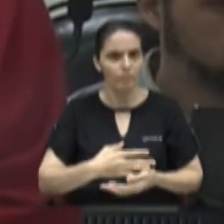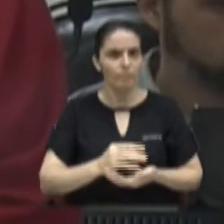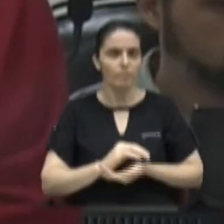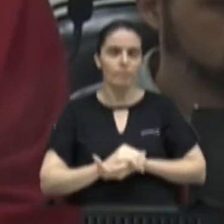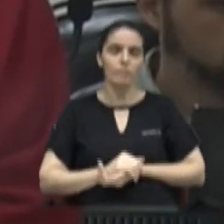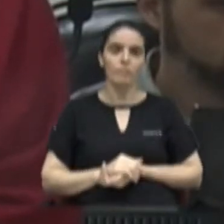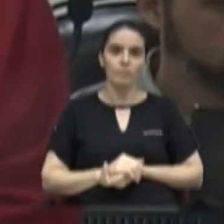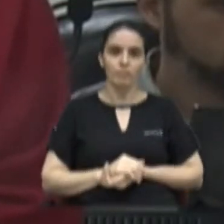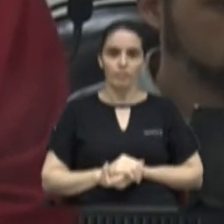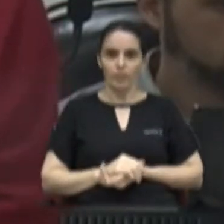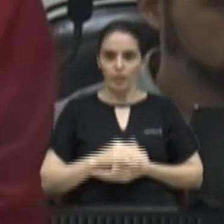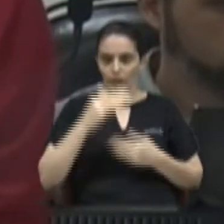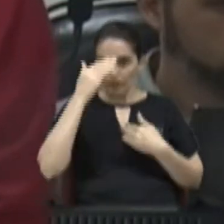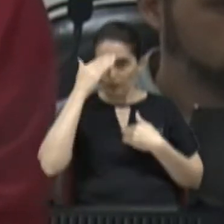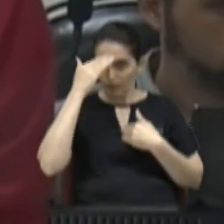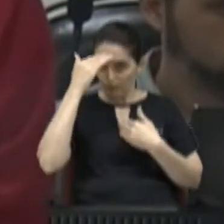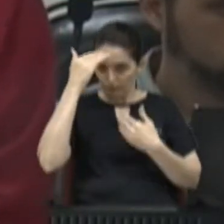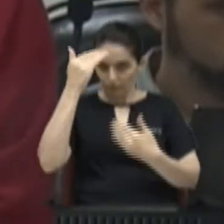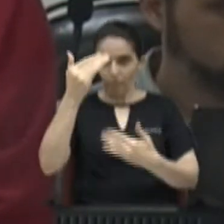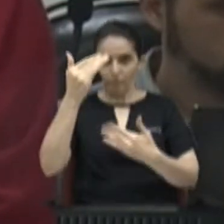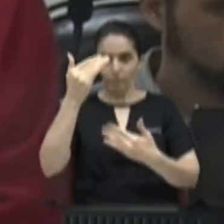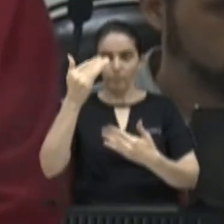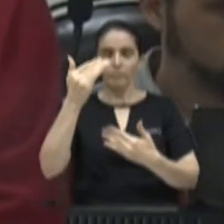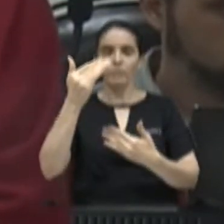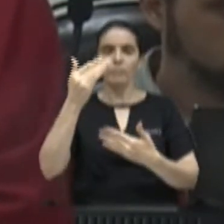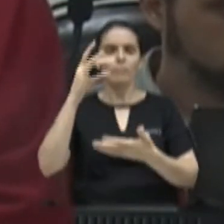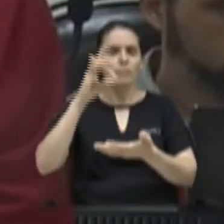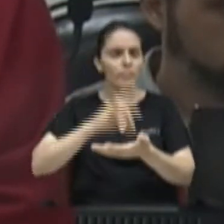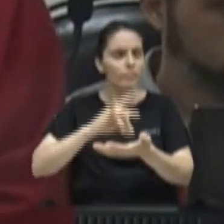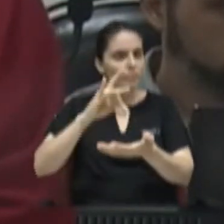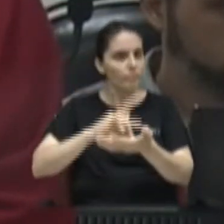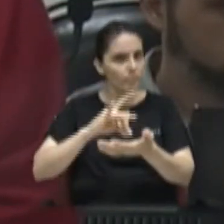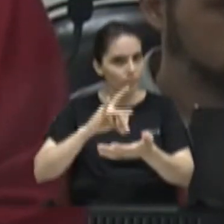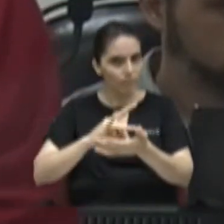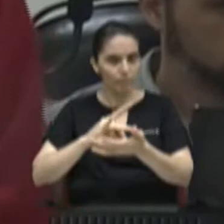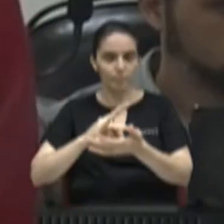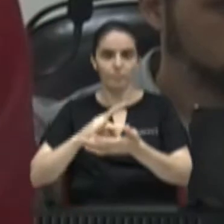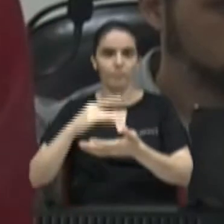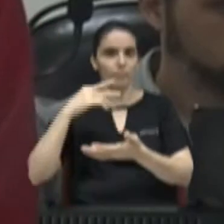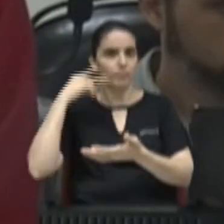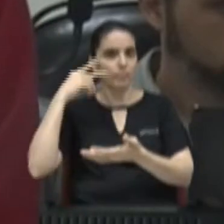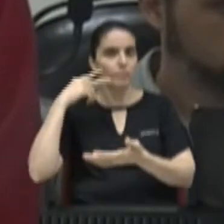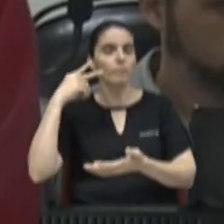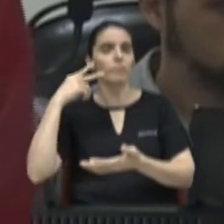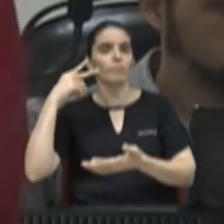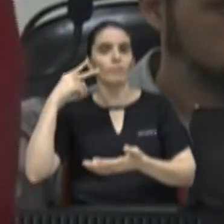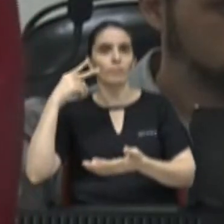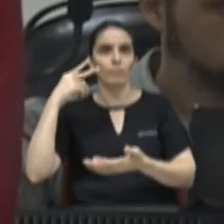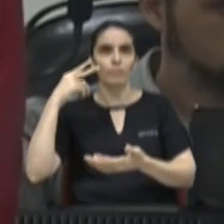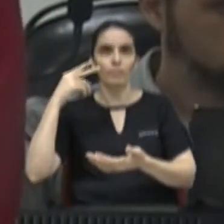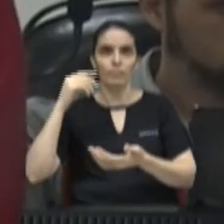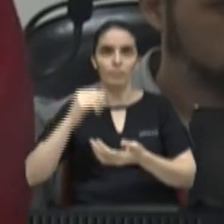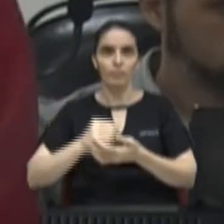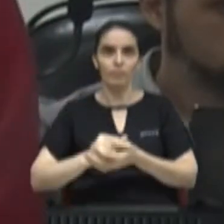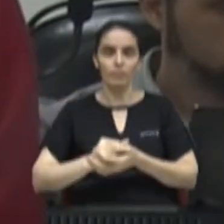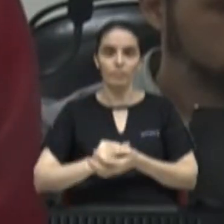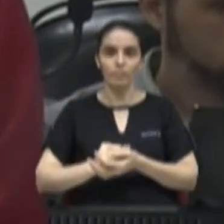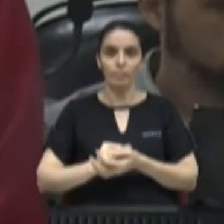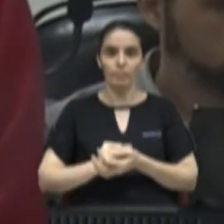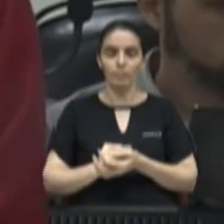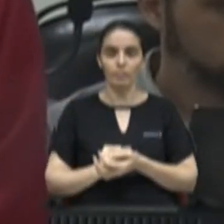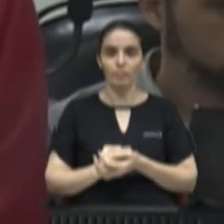Então, muito obrigada de coração aos vereadores em especial que votaram contra